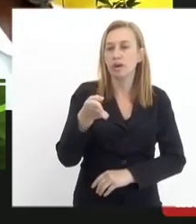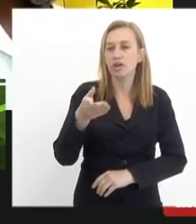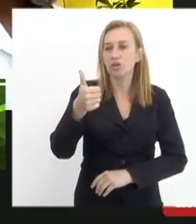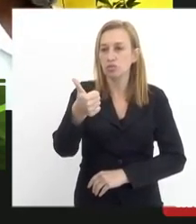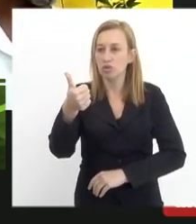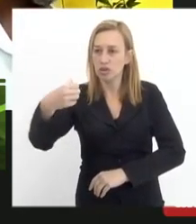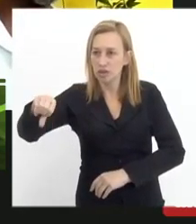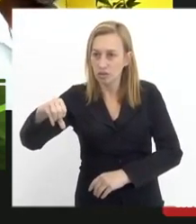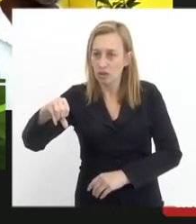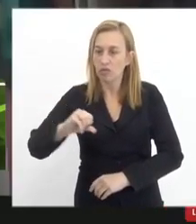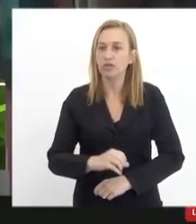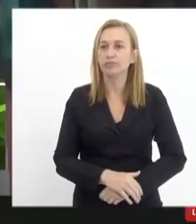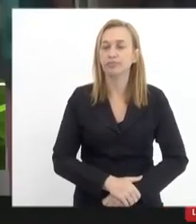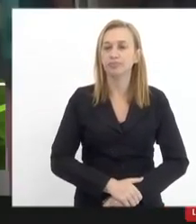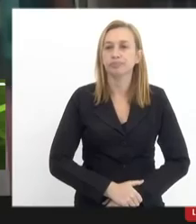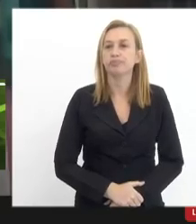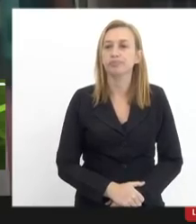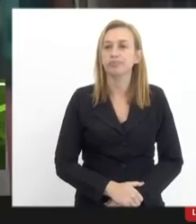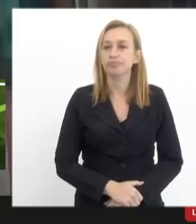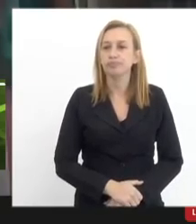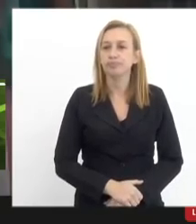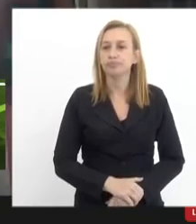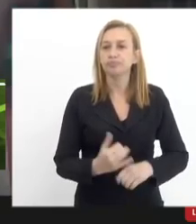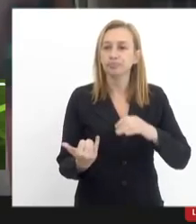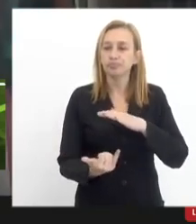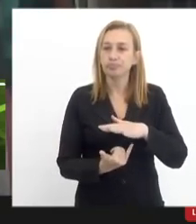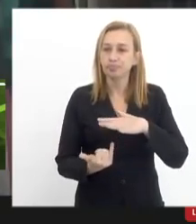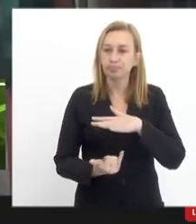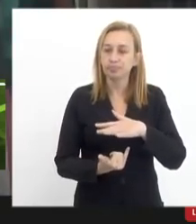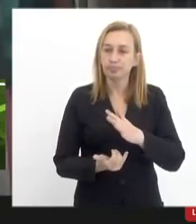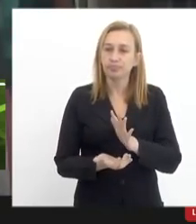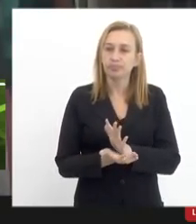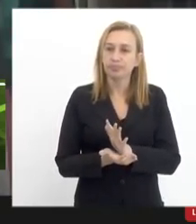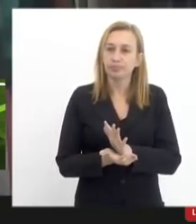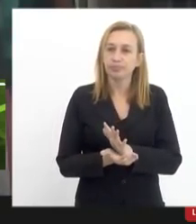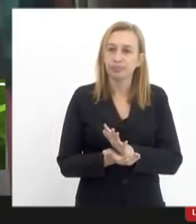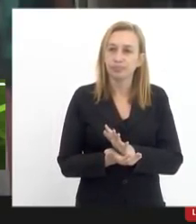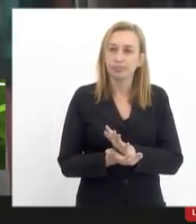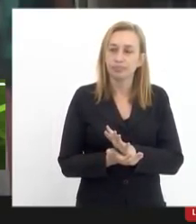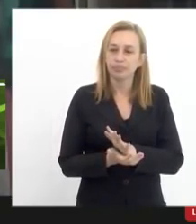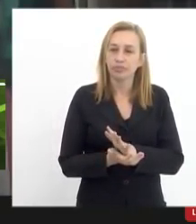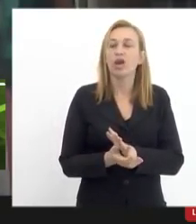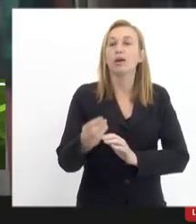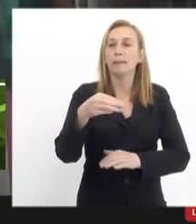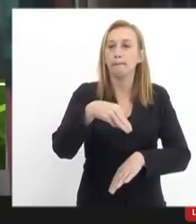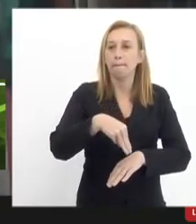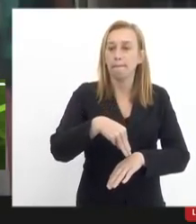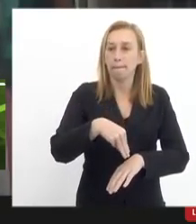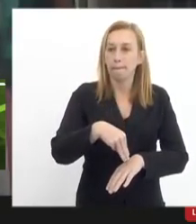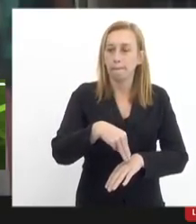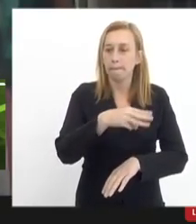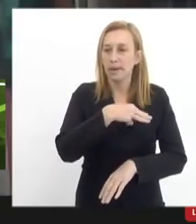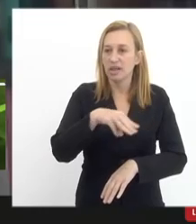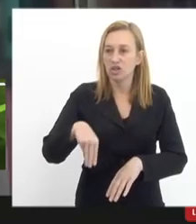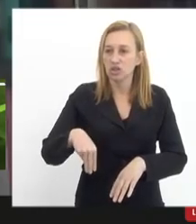1688-2019, que institui os mestres do patrimônio imaterial do Rio de